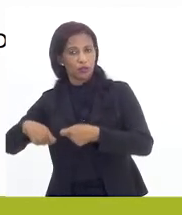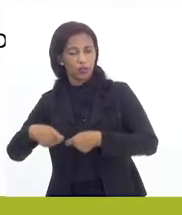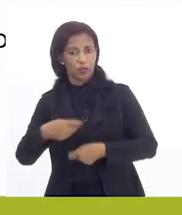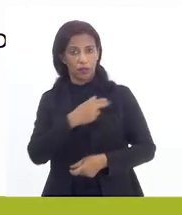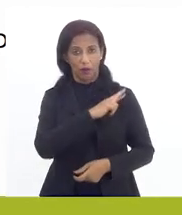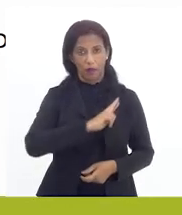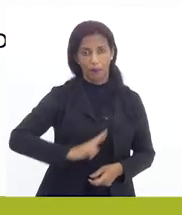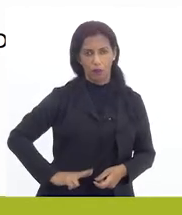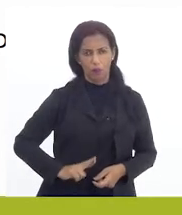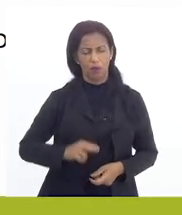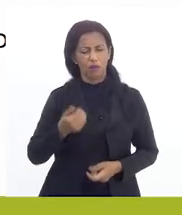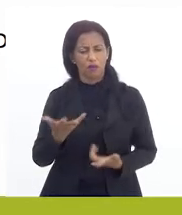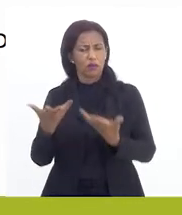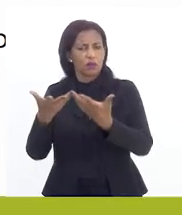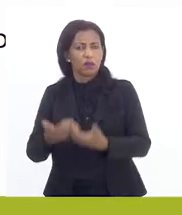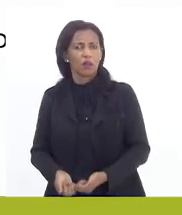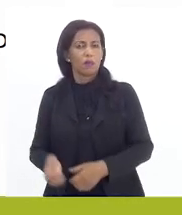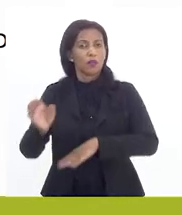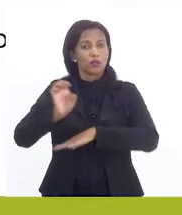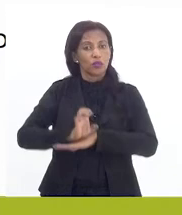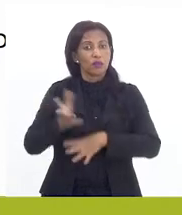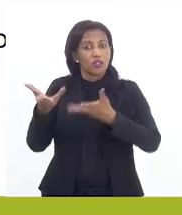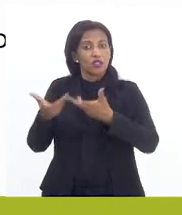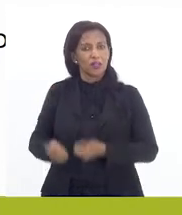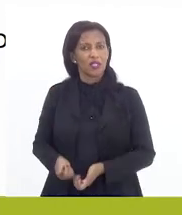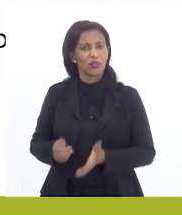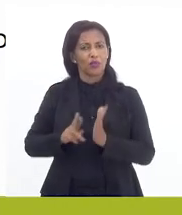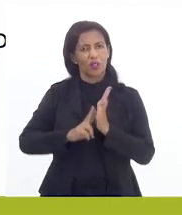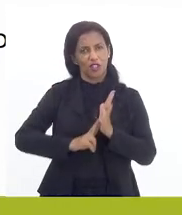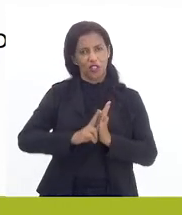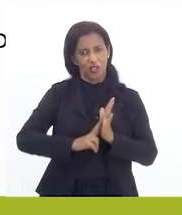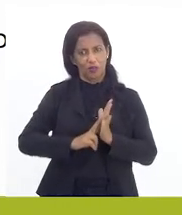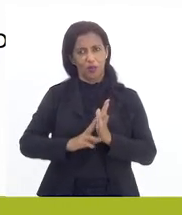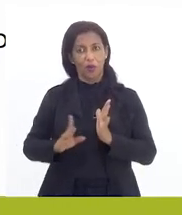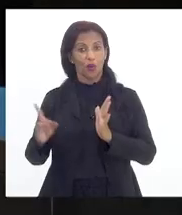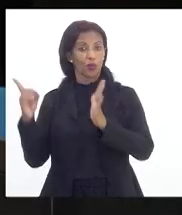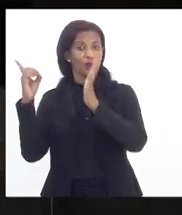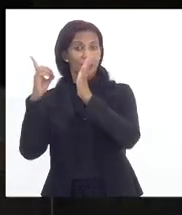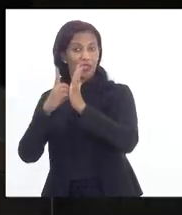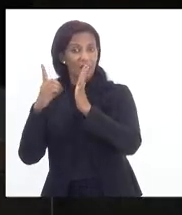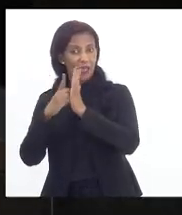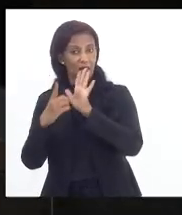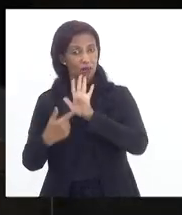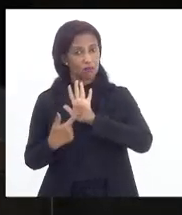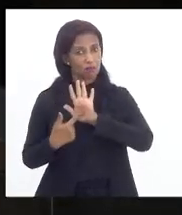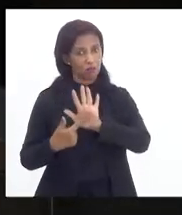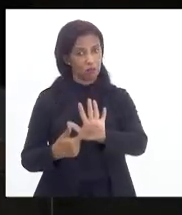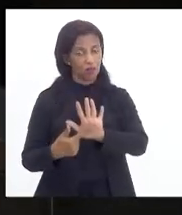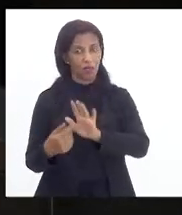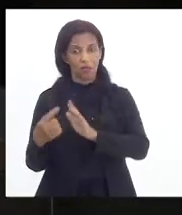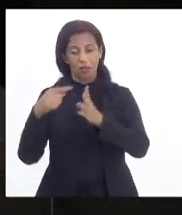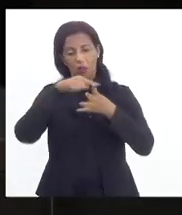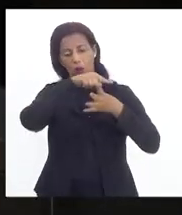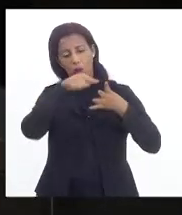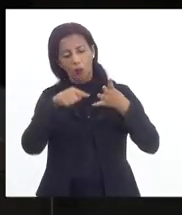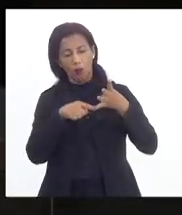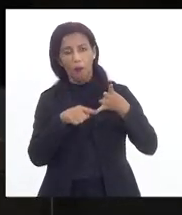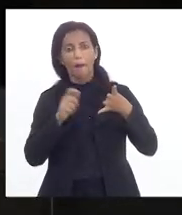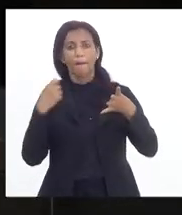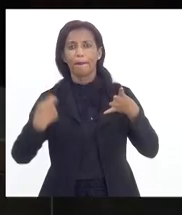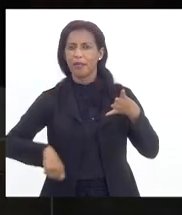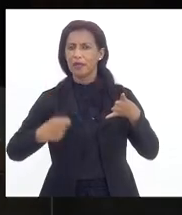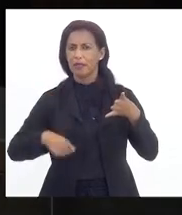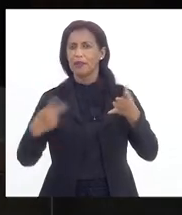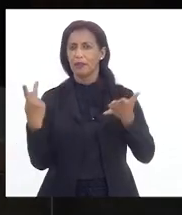vão ser atendidos para que o estado seja admitida no regime o que o decreto diz é que essas quatro coisas precisam ser